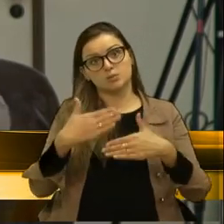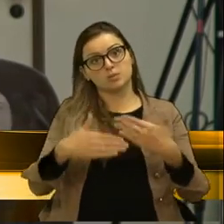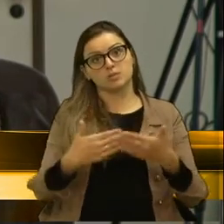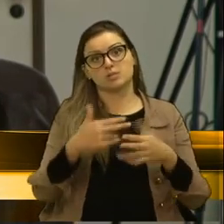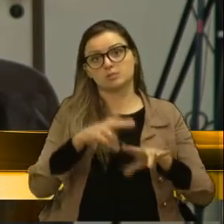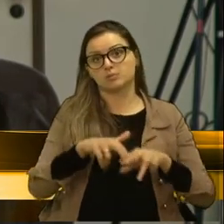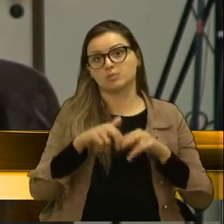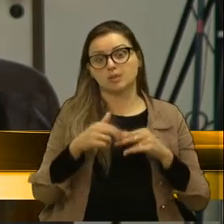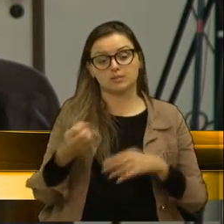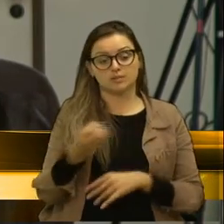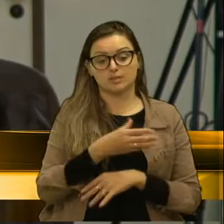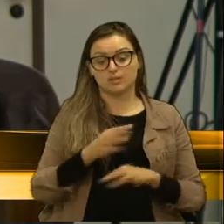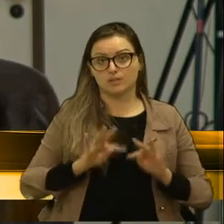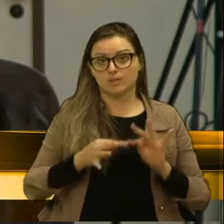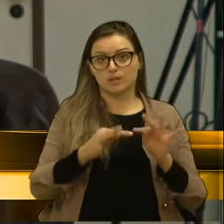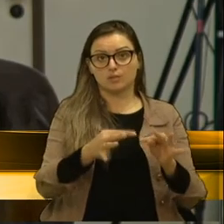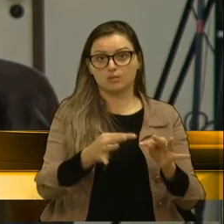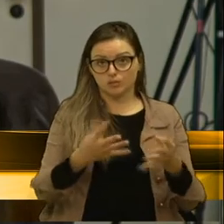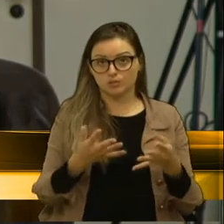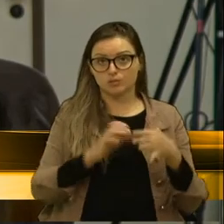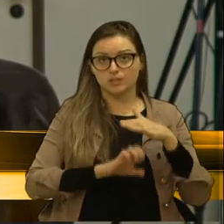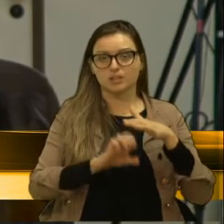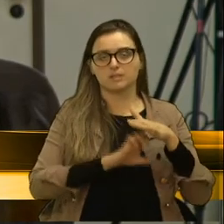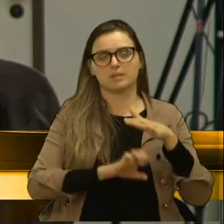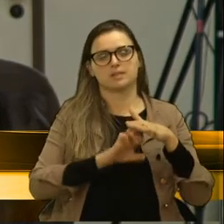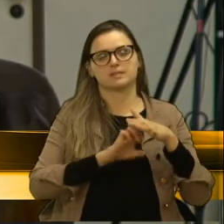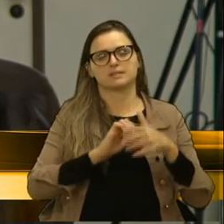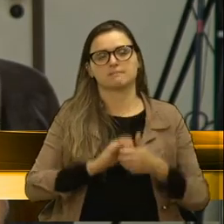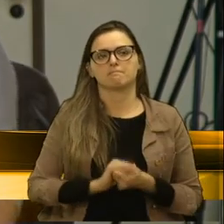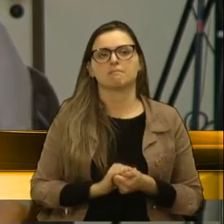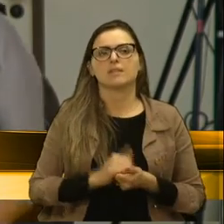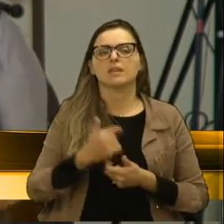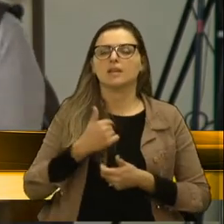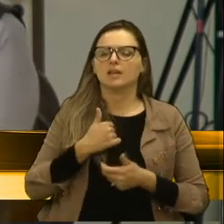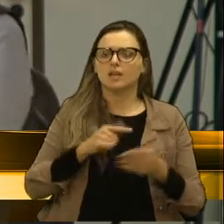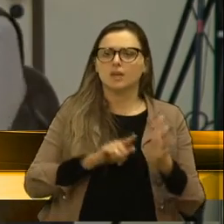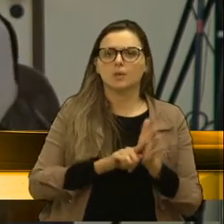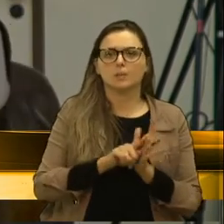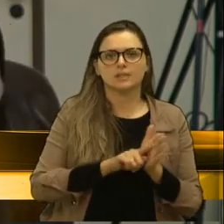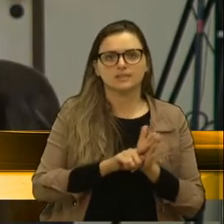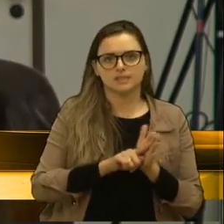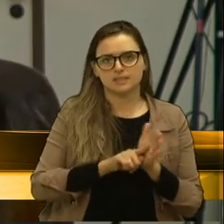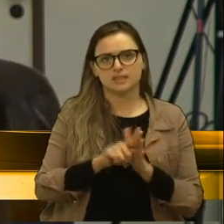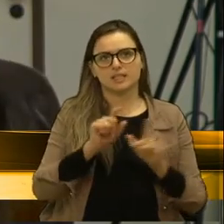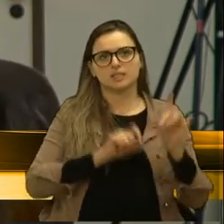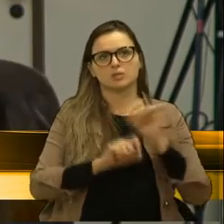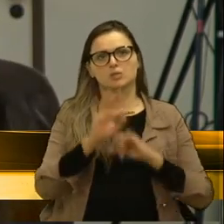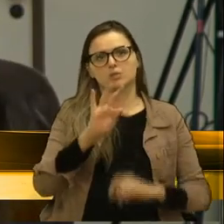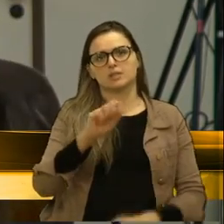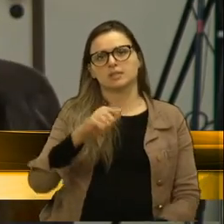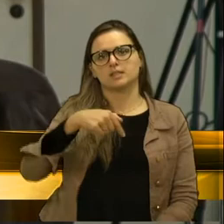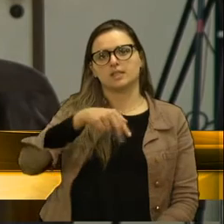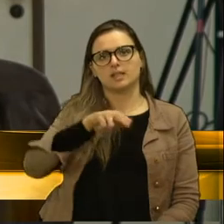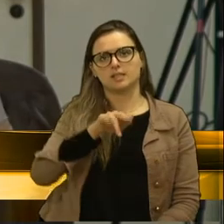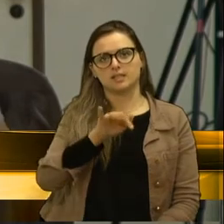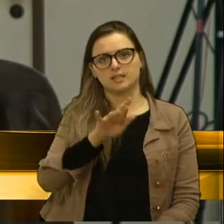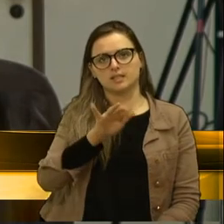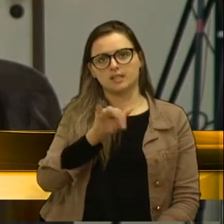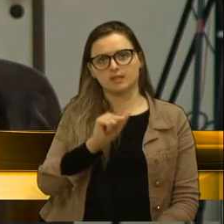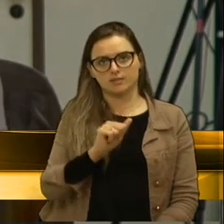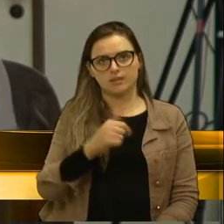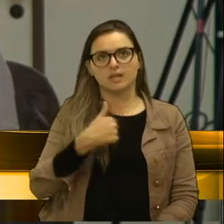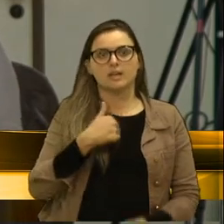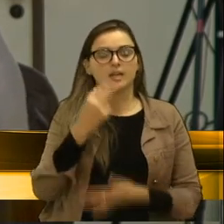da modernização, né? E eu fui pesquisar em relação aos taquígrafos também. Vi